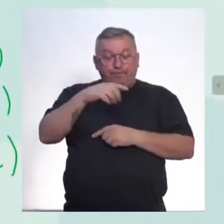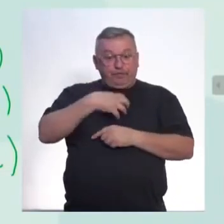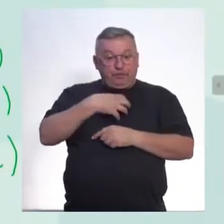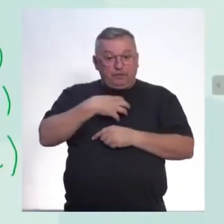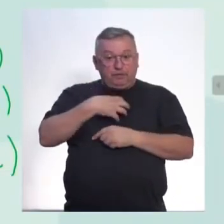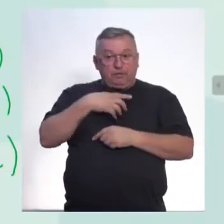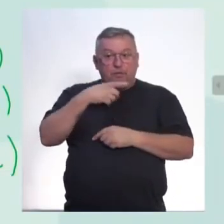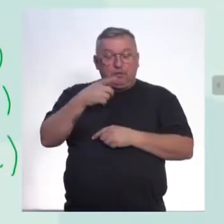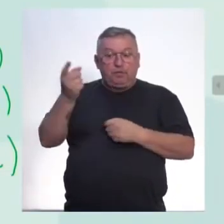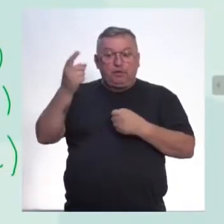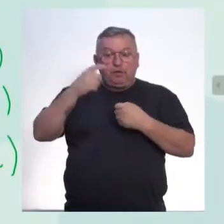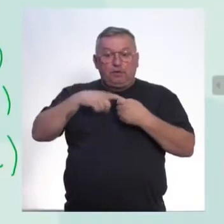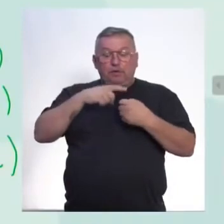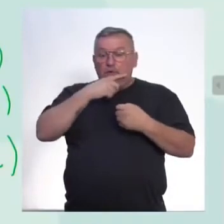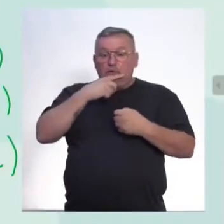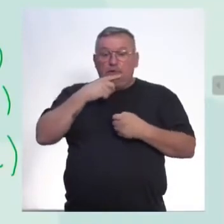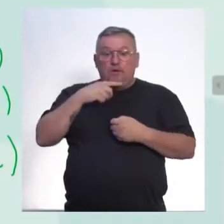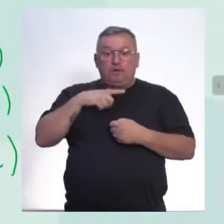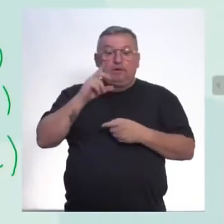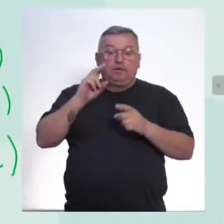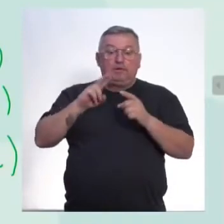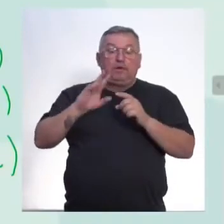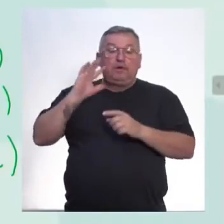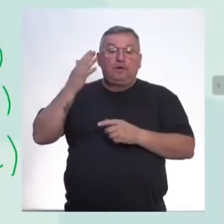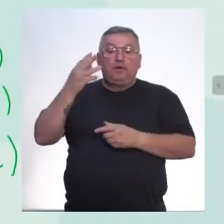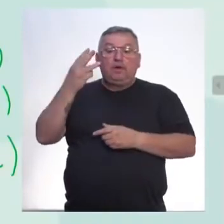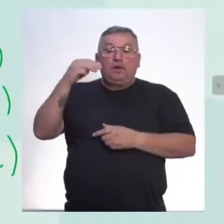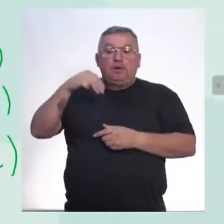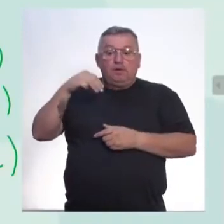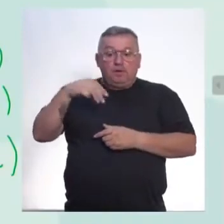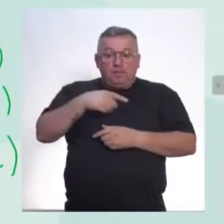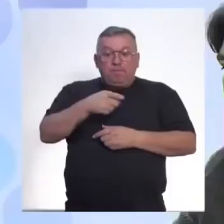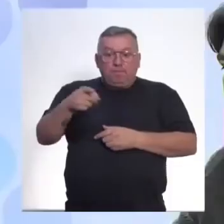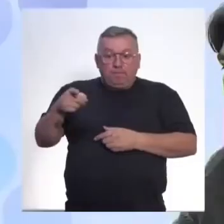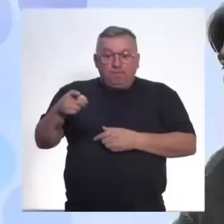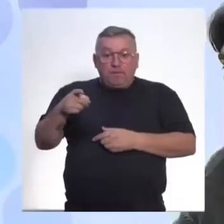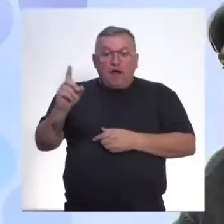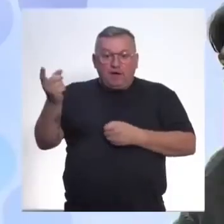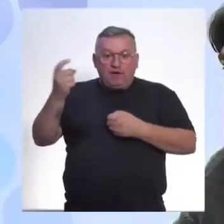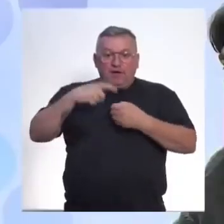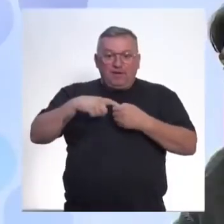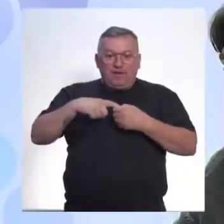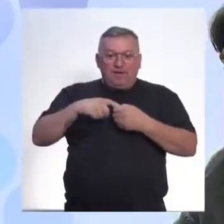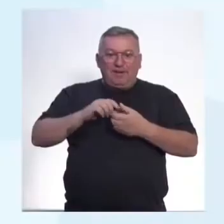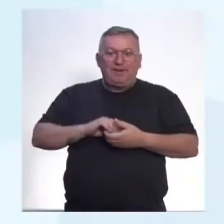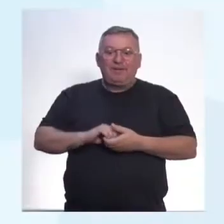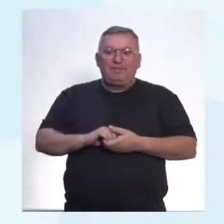aqui para quando a gente voltar do chat a gente resolver. 3 minutos para você e a gente já retorna.